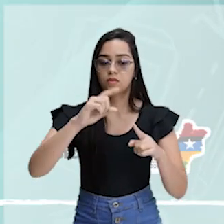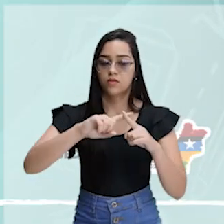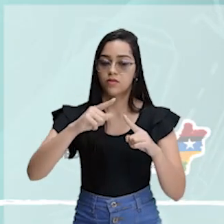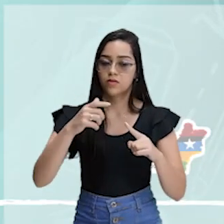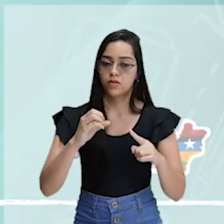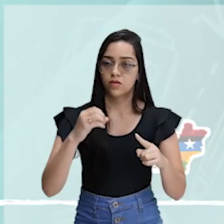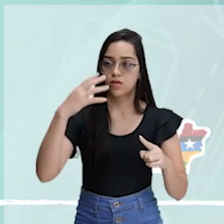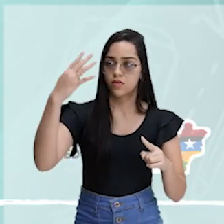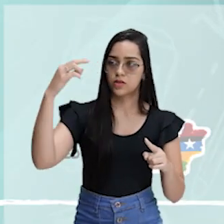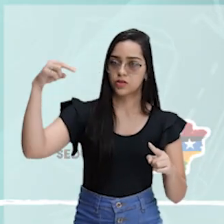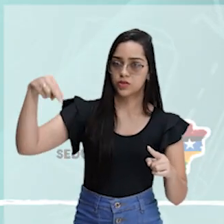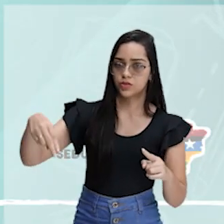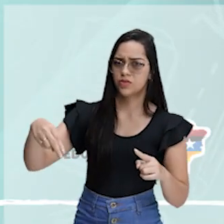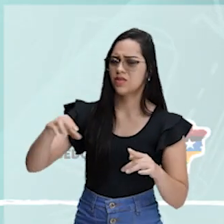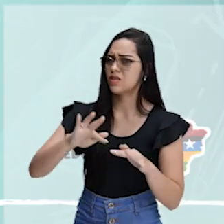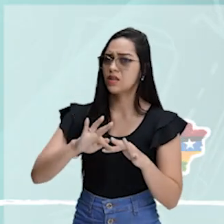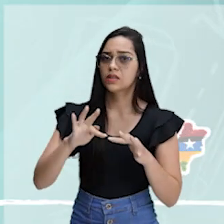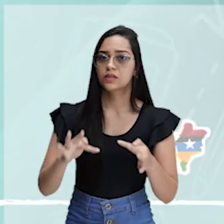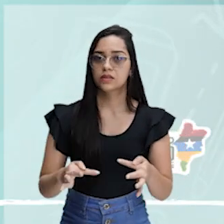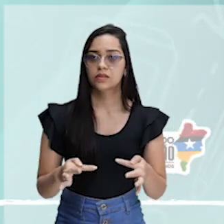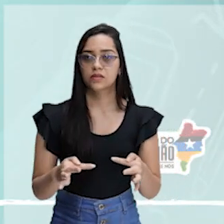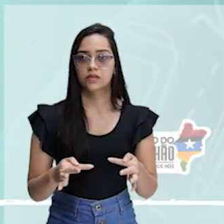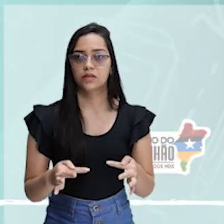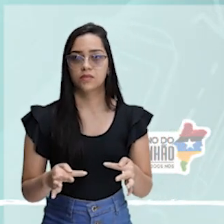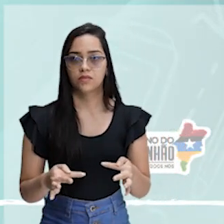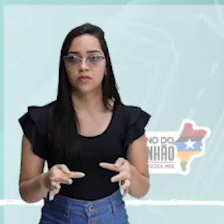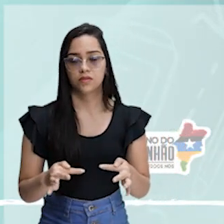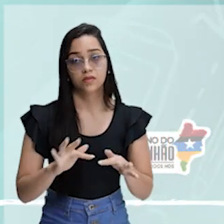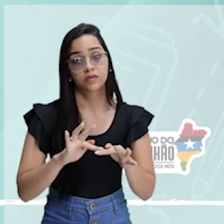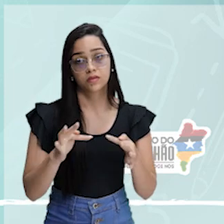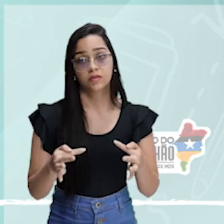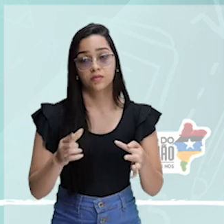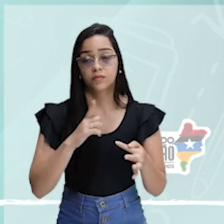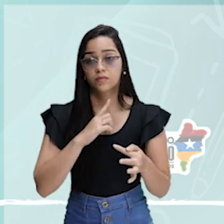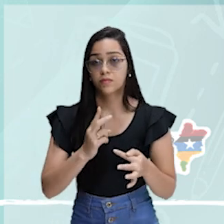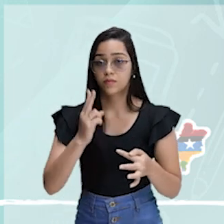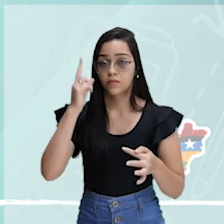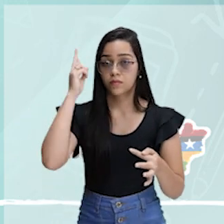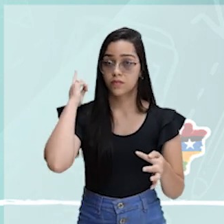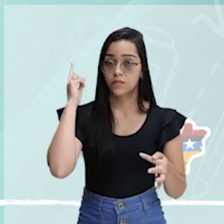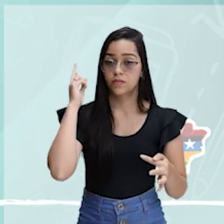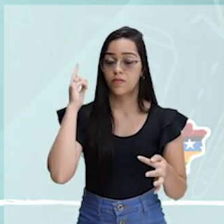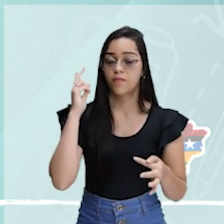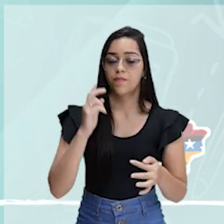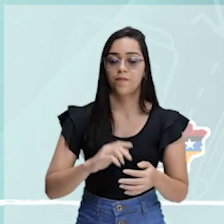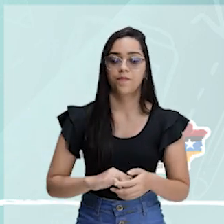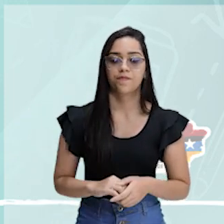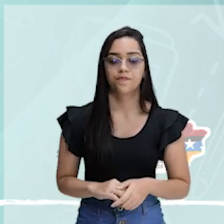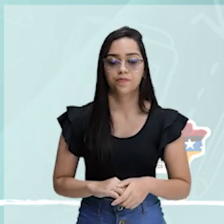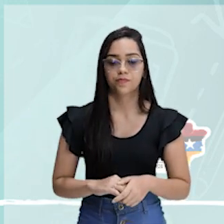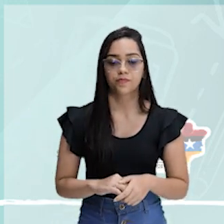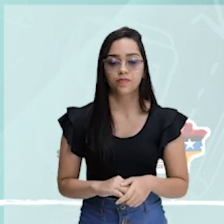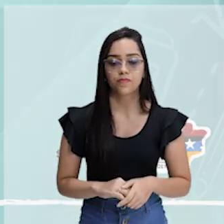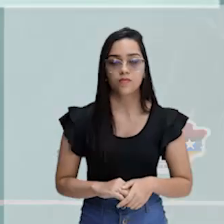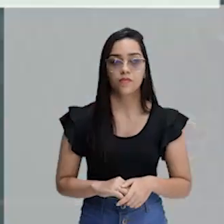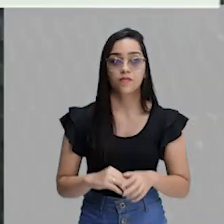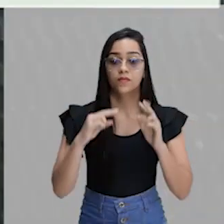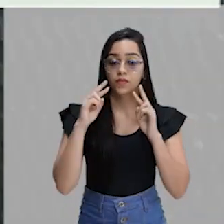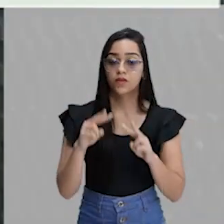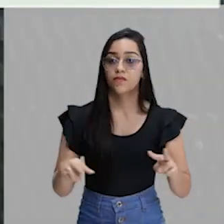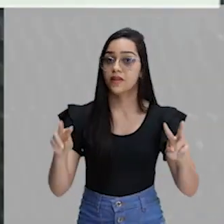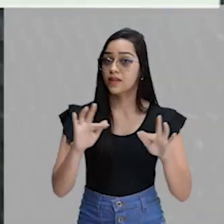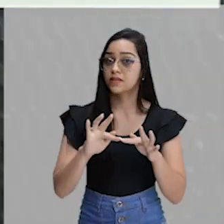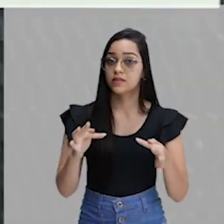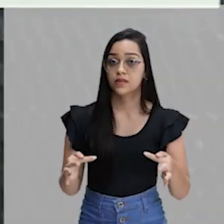Resposta letra B. Questão muito simples, né? Uma questão de vestibular na Universidade Federal, né, de Pernambuco. E veja que é uma questão